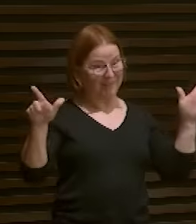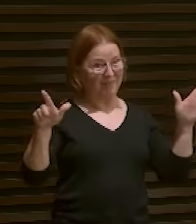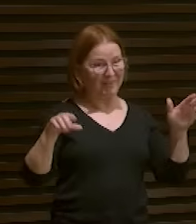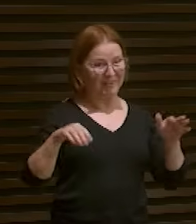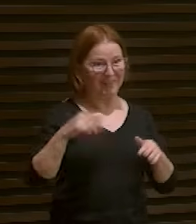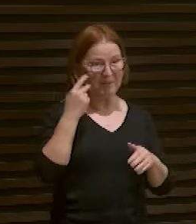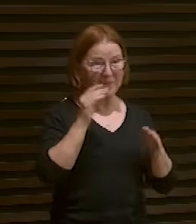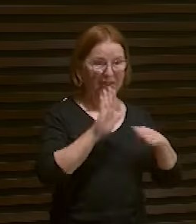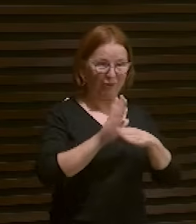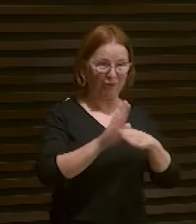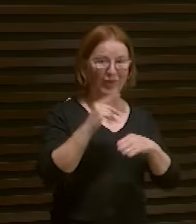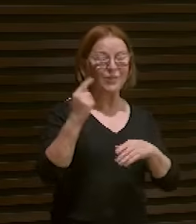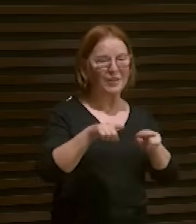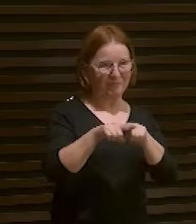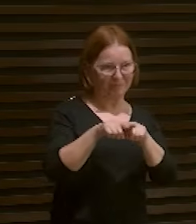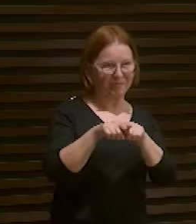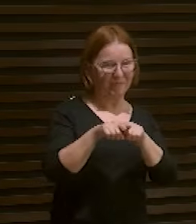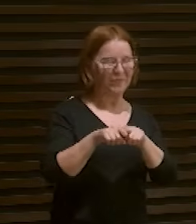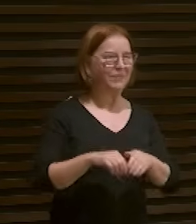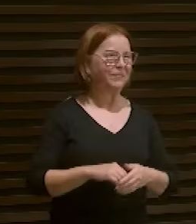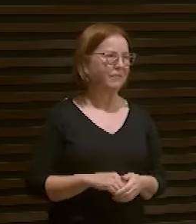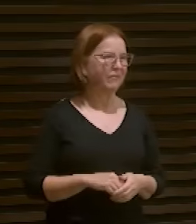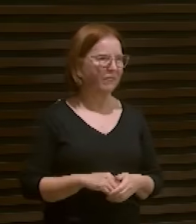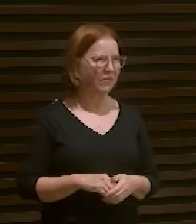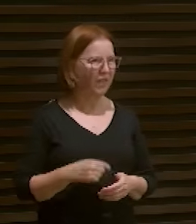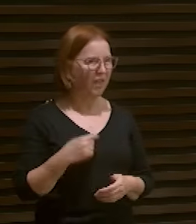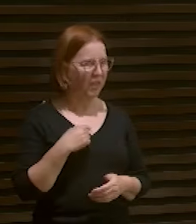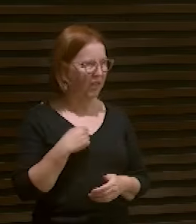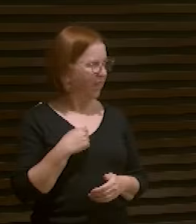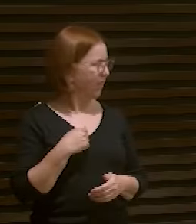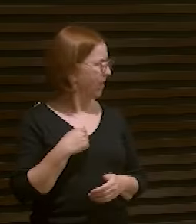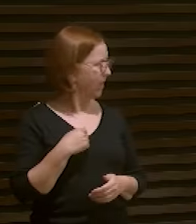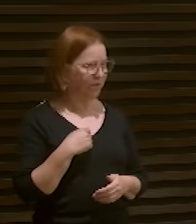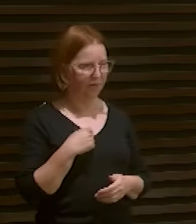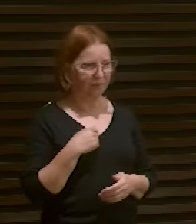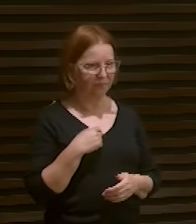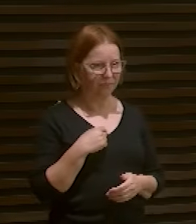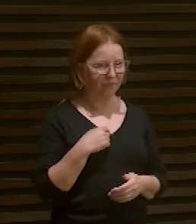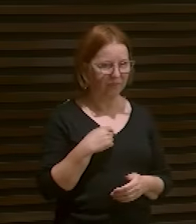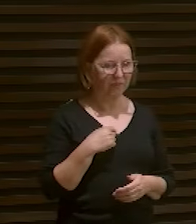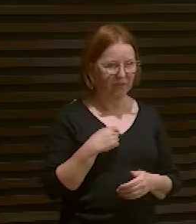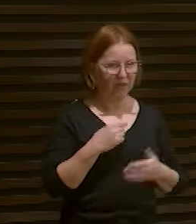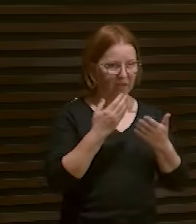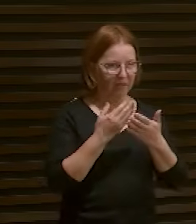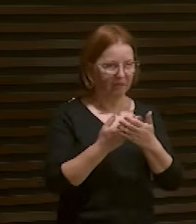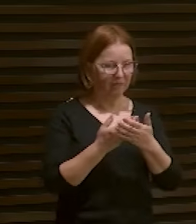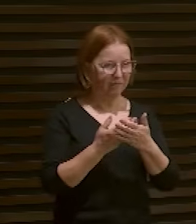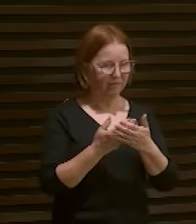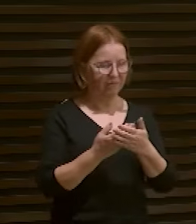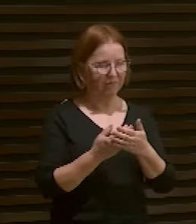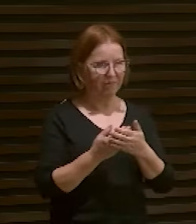está no olho do teu irmão. Eu fui dar uma examinada agora à tarde nessa expressão trava. Você sabe o